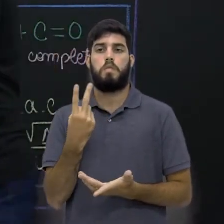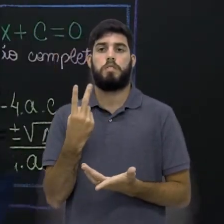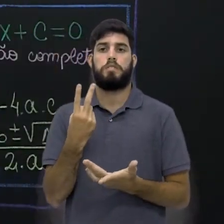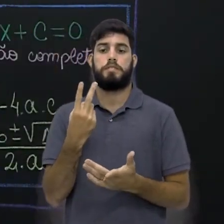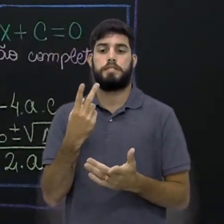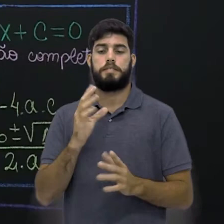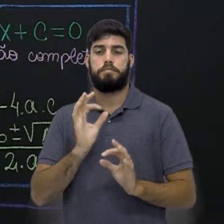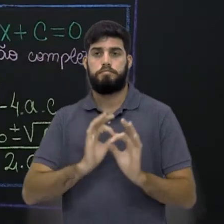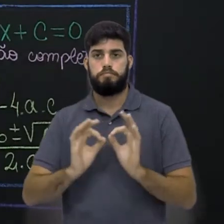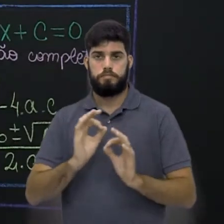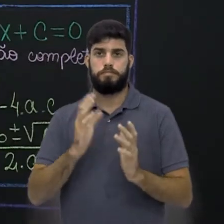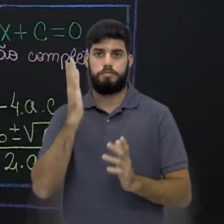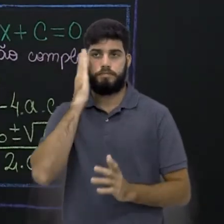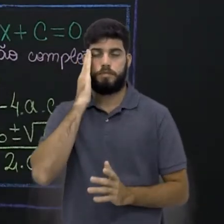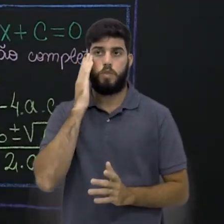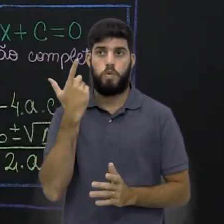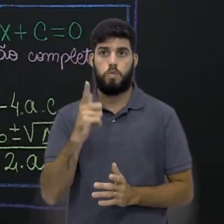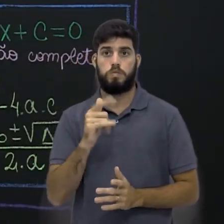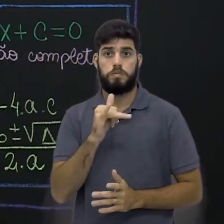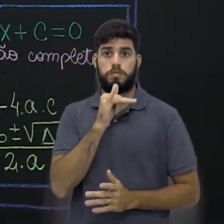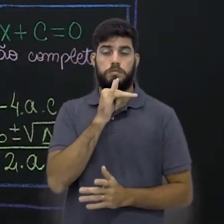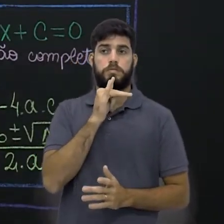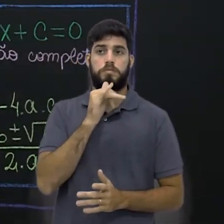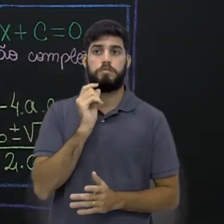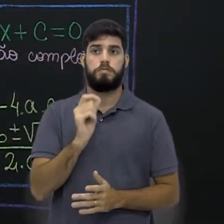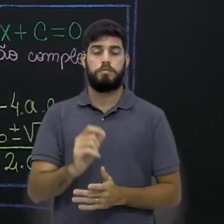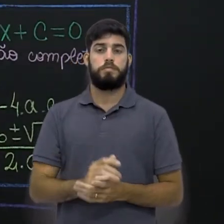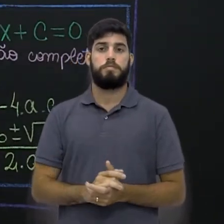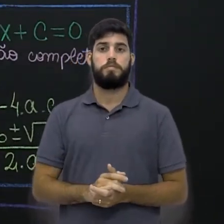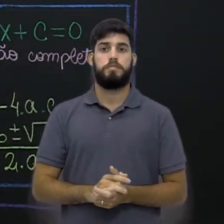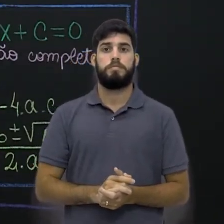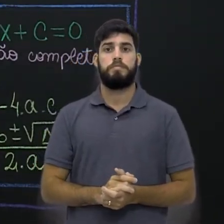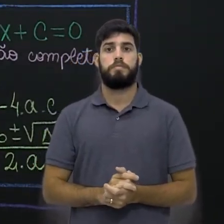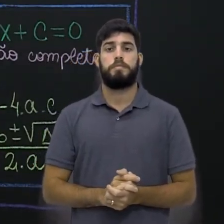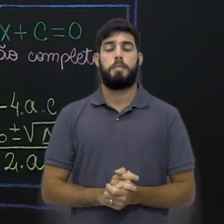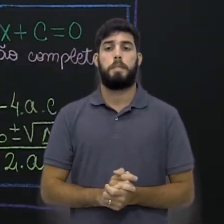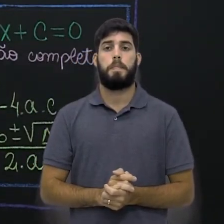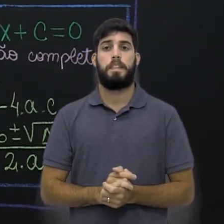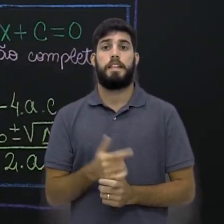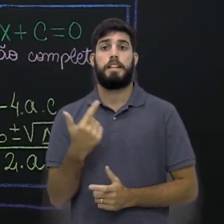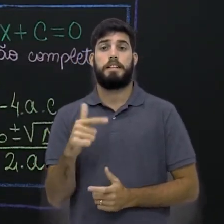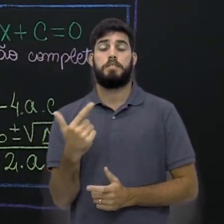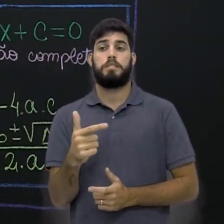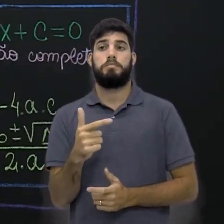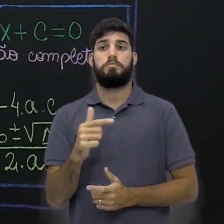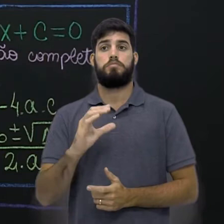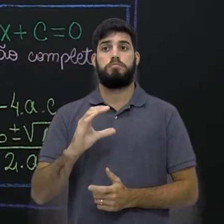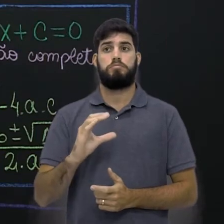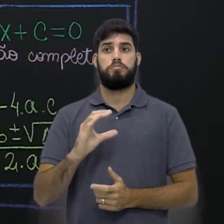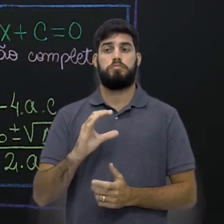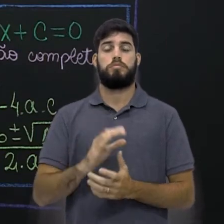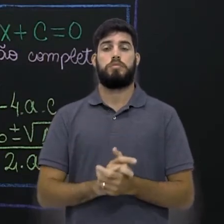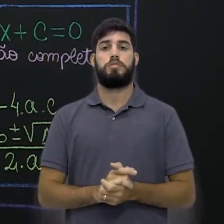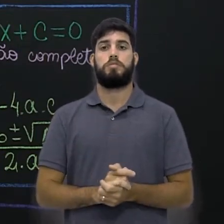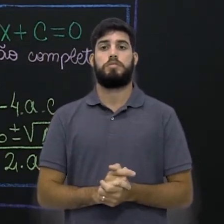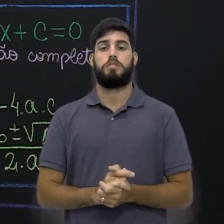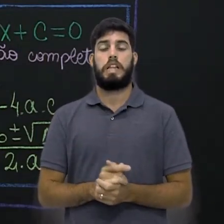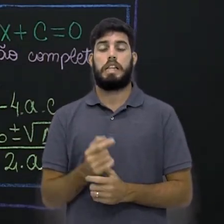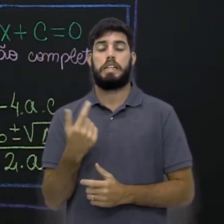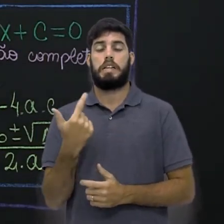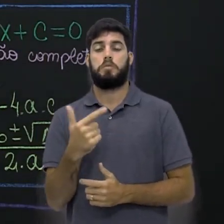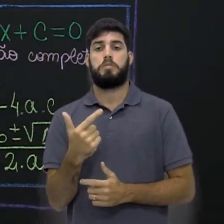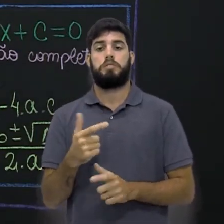Bacana? O outro exemplo é quando nós não temos o C, ou seja, nós não temos o termo